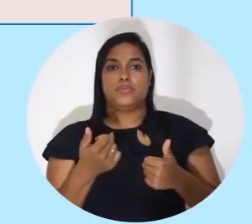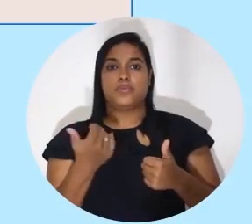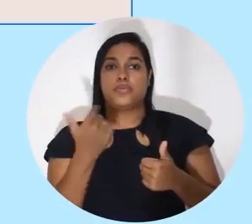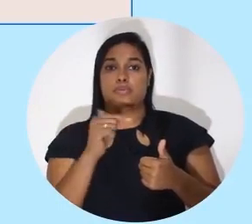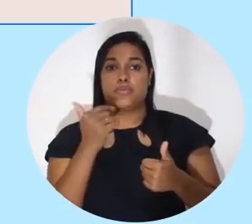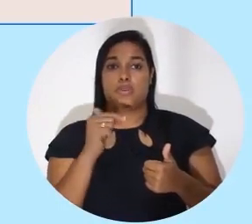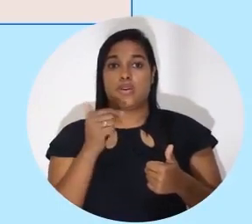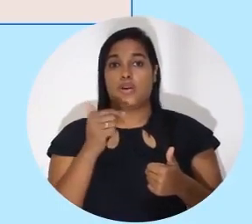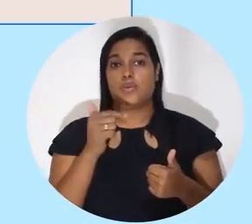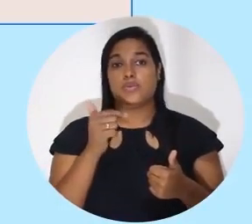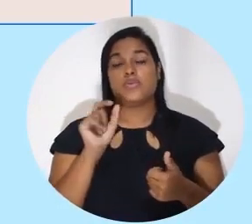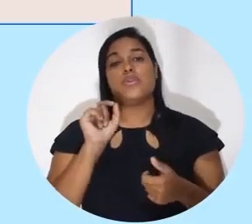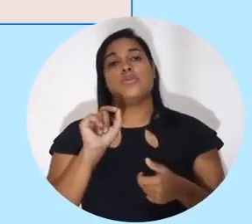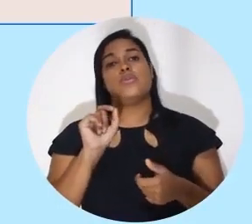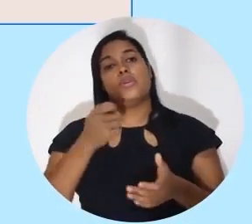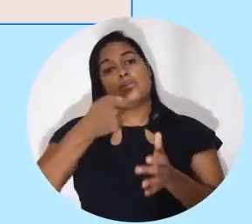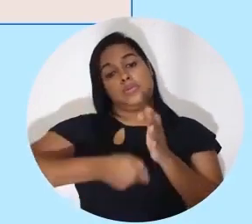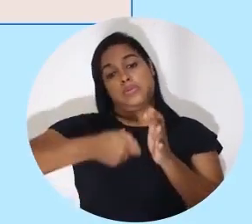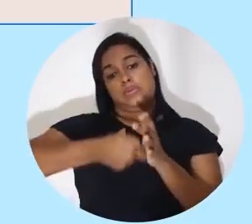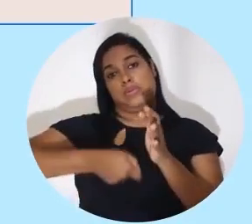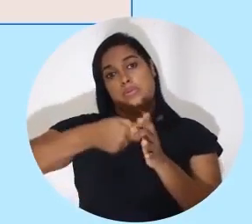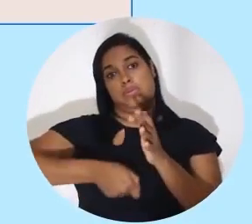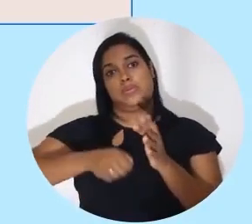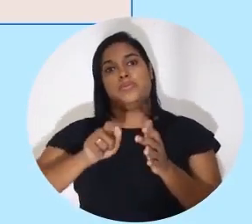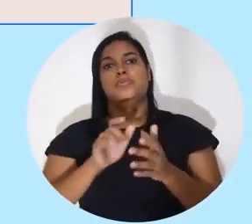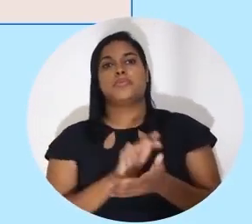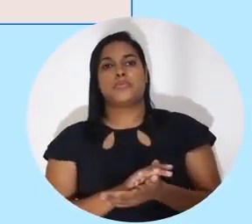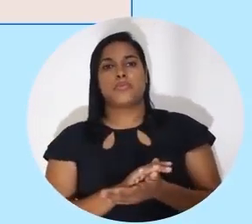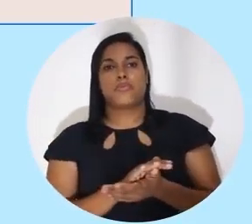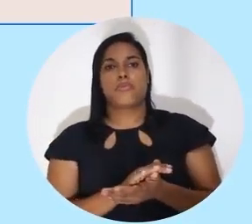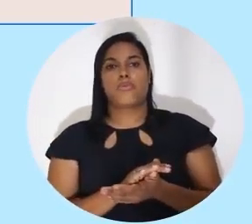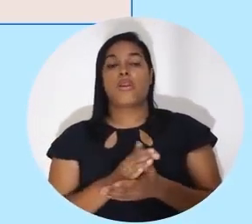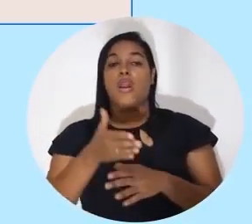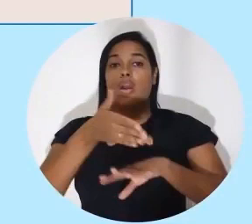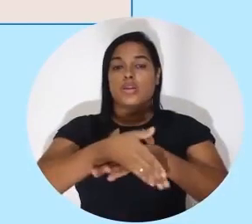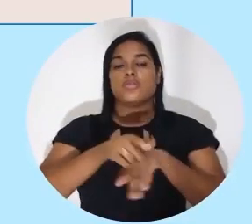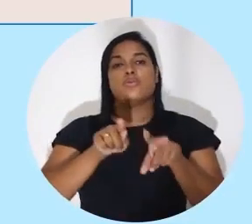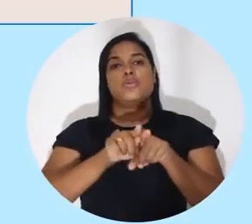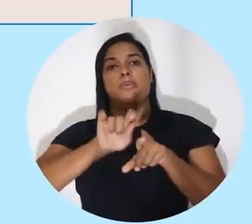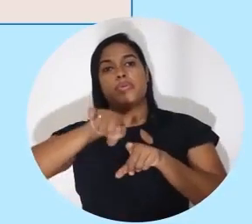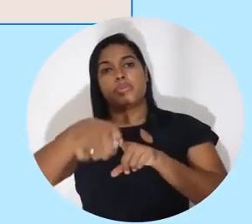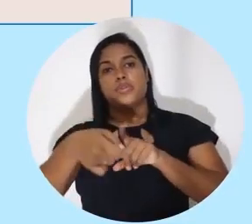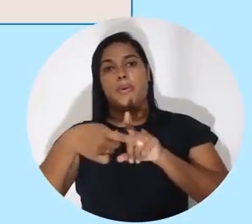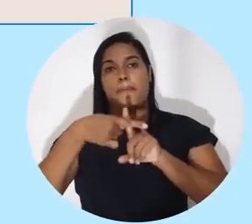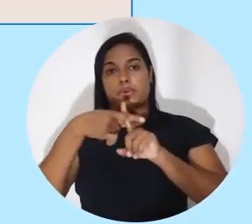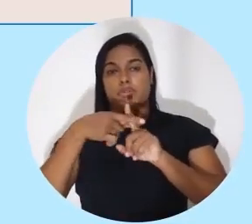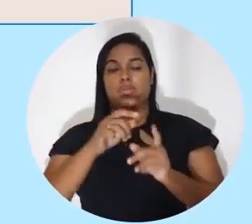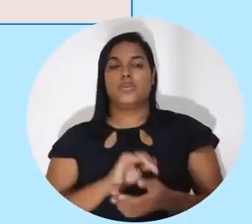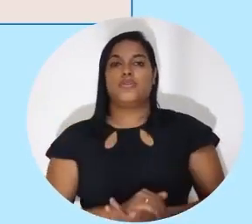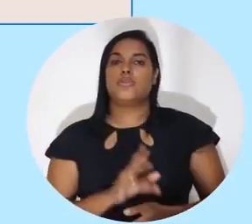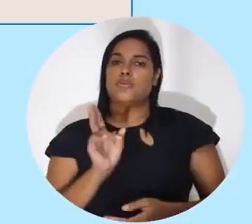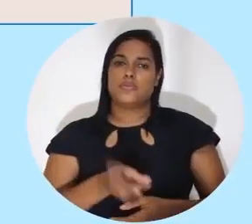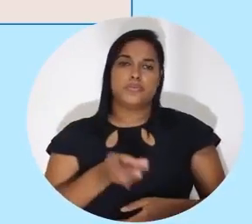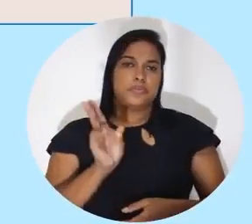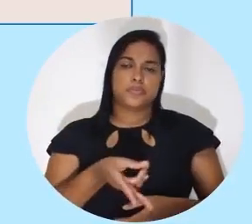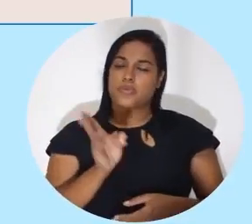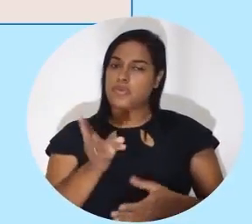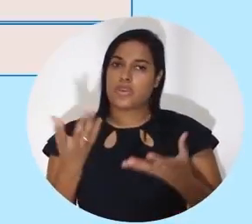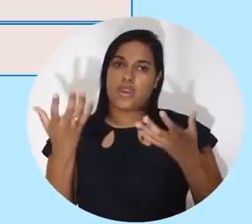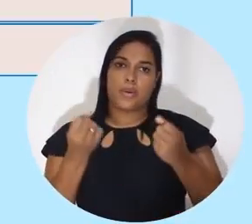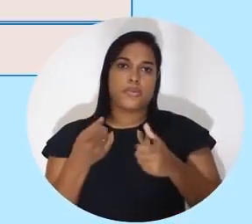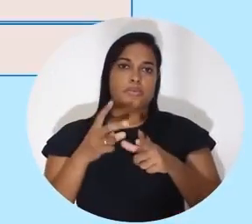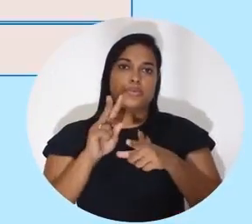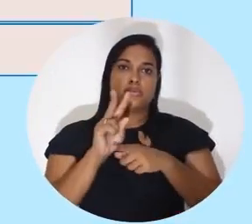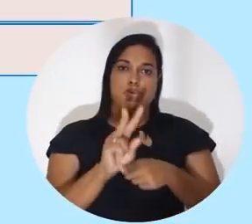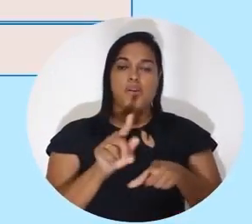não exige contrapartida, entram também com um sinal positivo. Sempre que recebemos